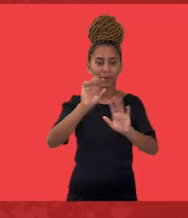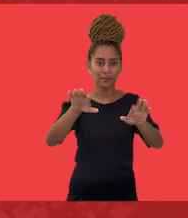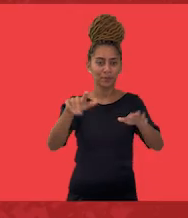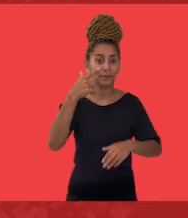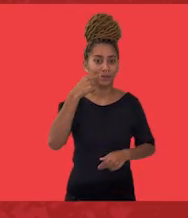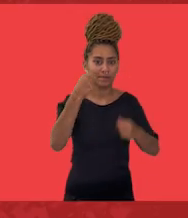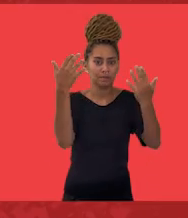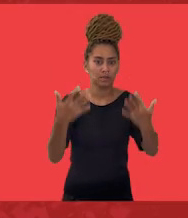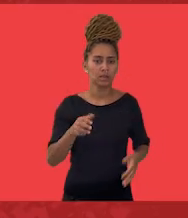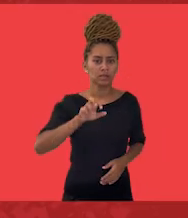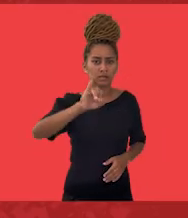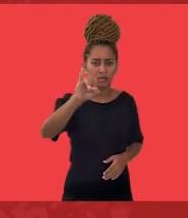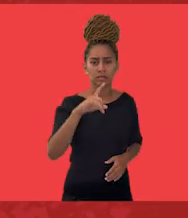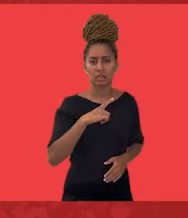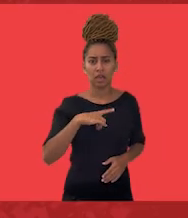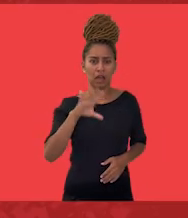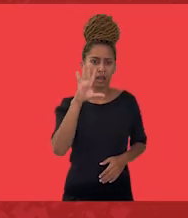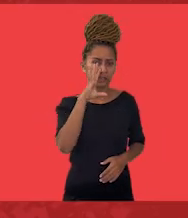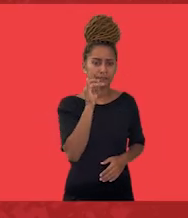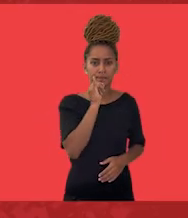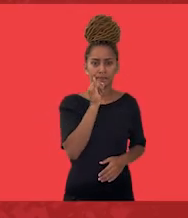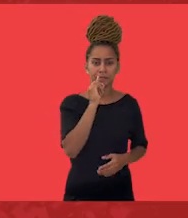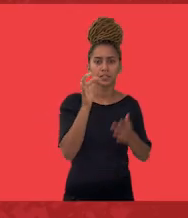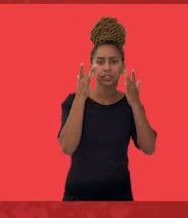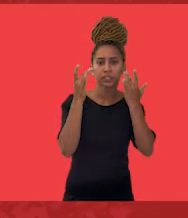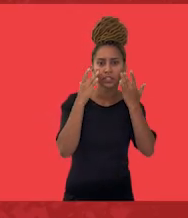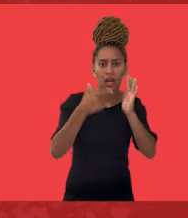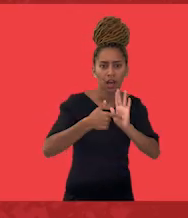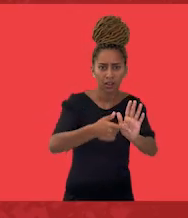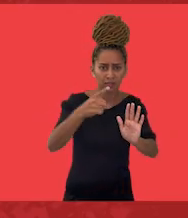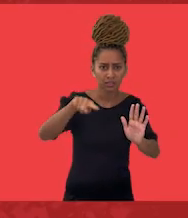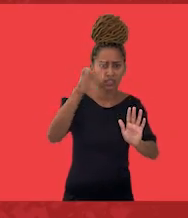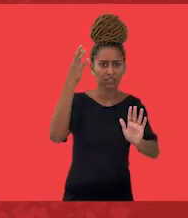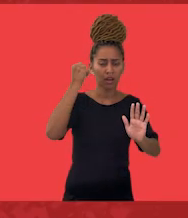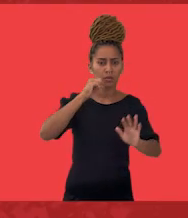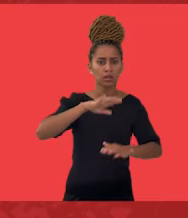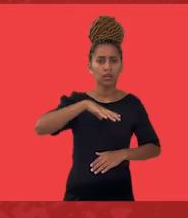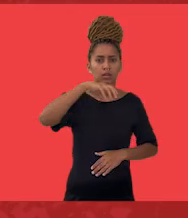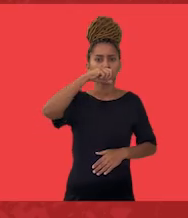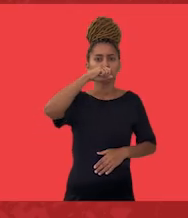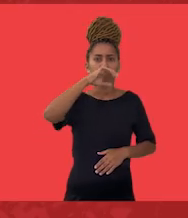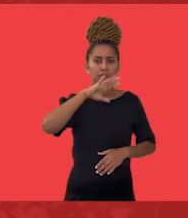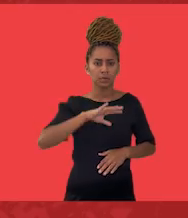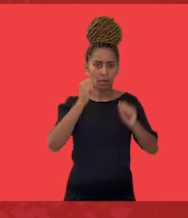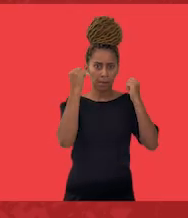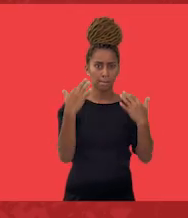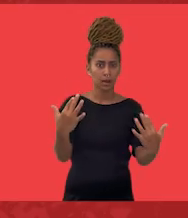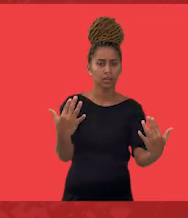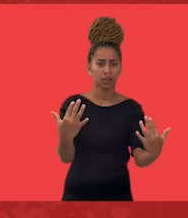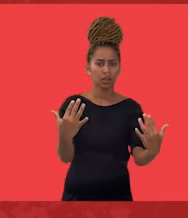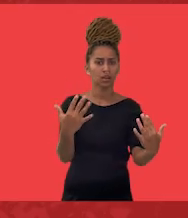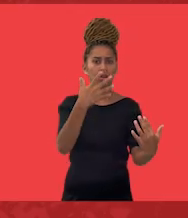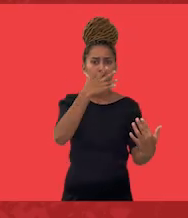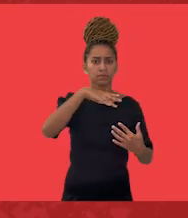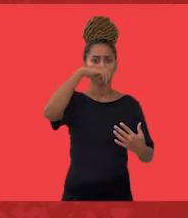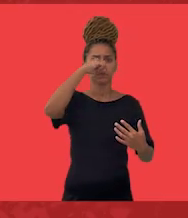Nas janelas dos mais altos prédios, entre cortinas vermelhas, alguém